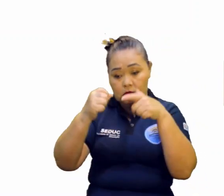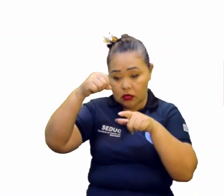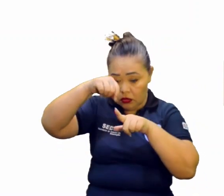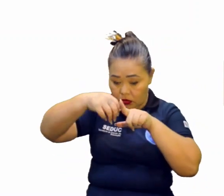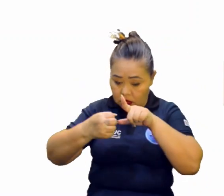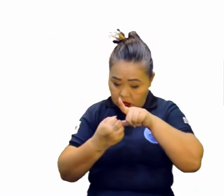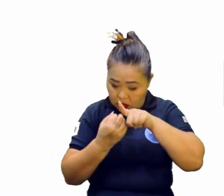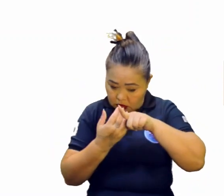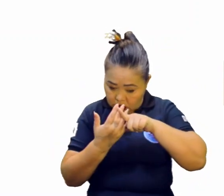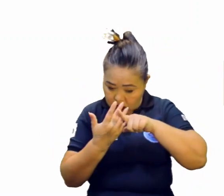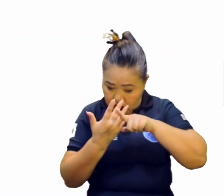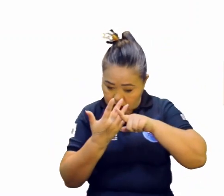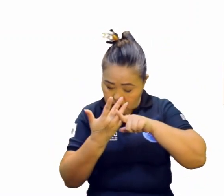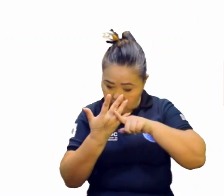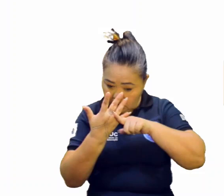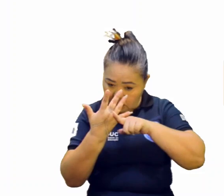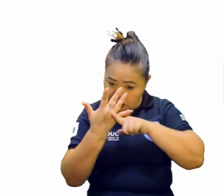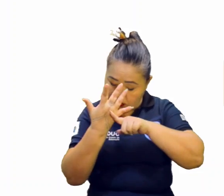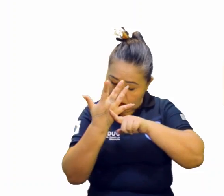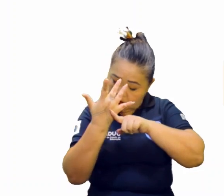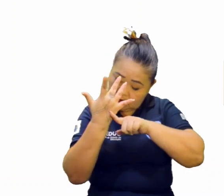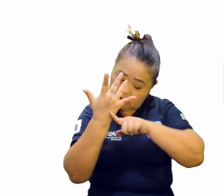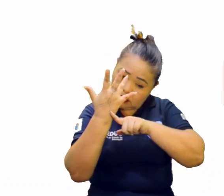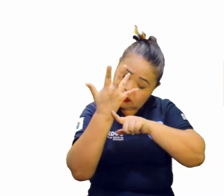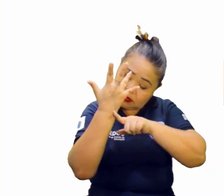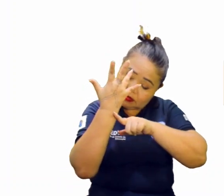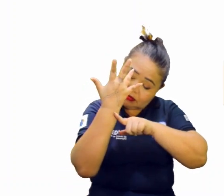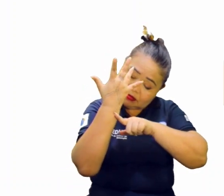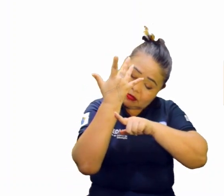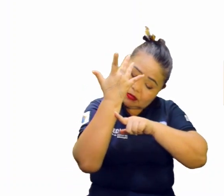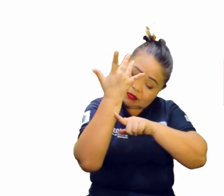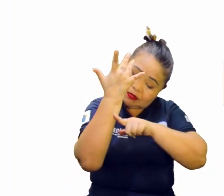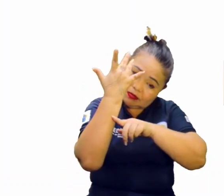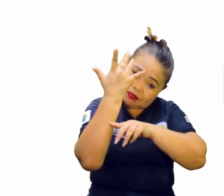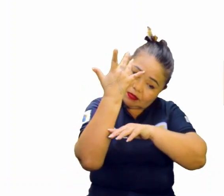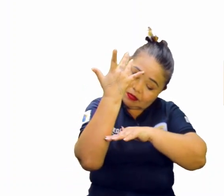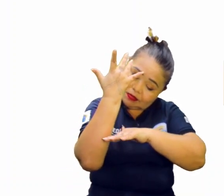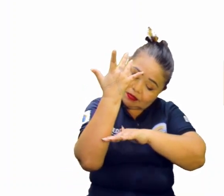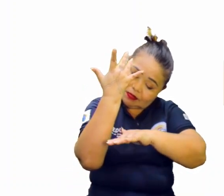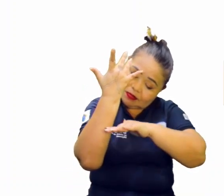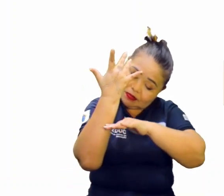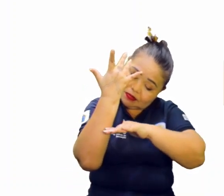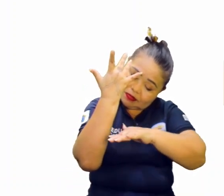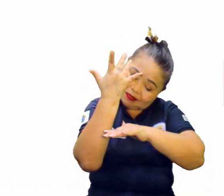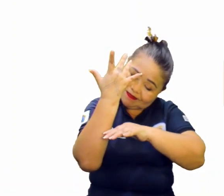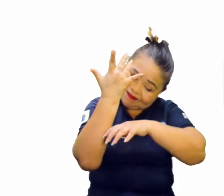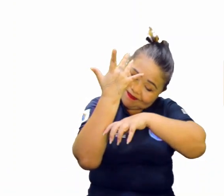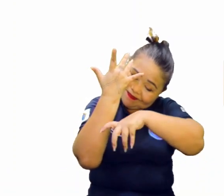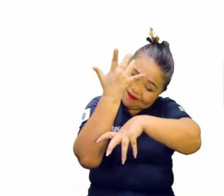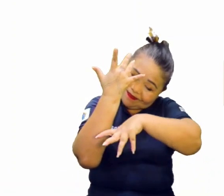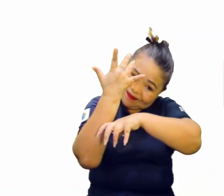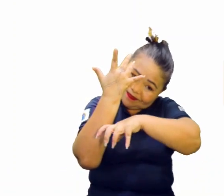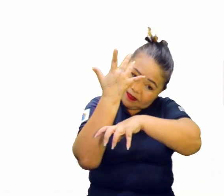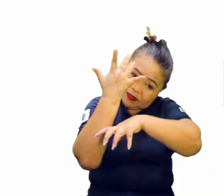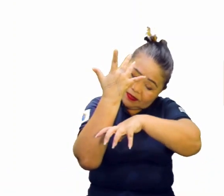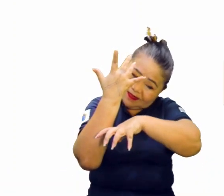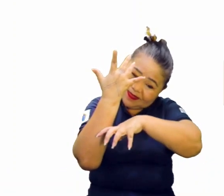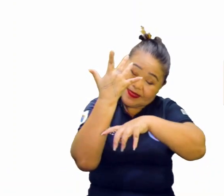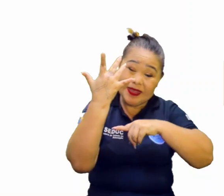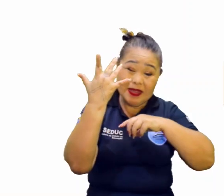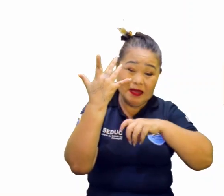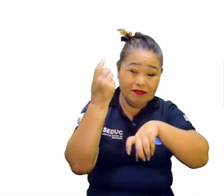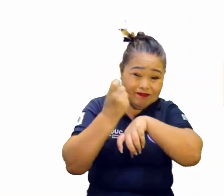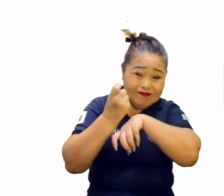encontra uma resistência nos primeiros centímetros. Deixa eu mudar de cor. Ele encontra